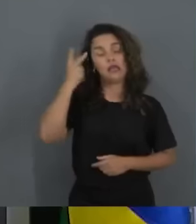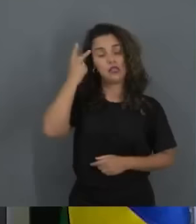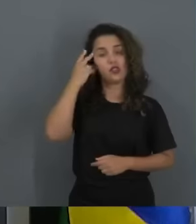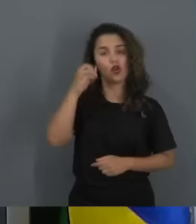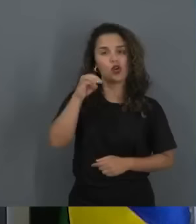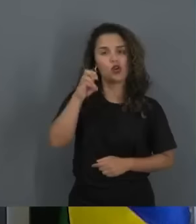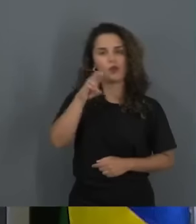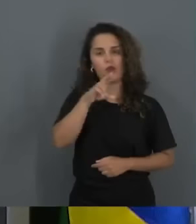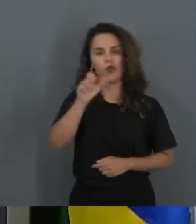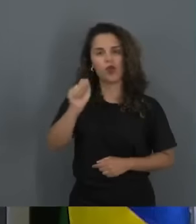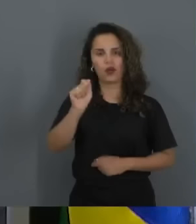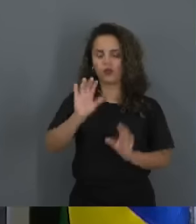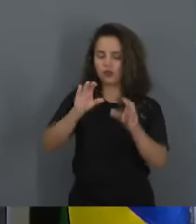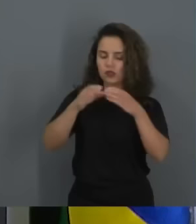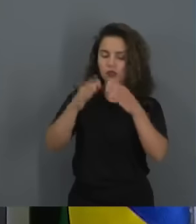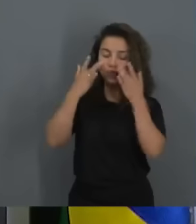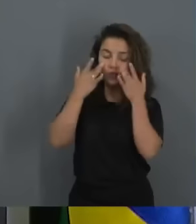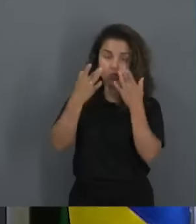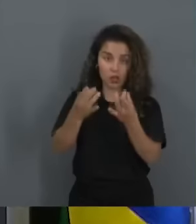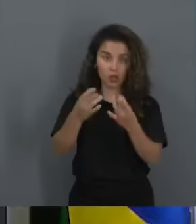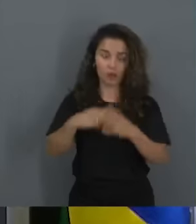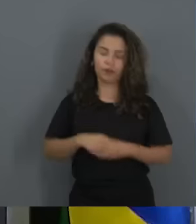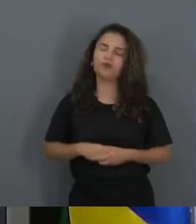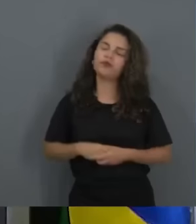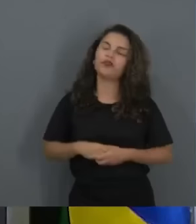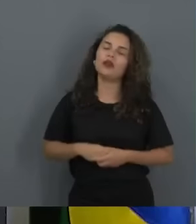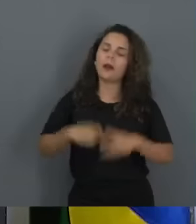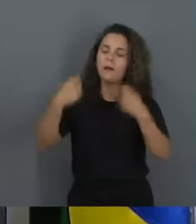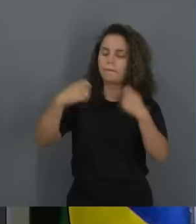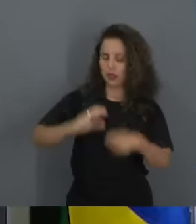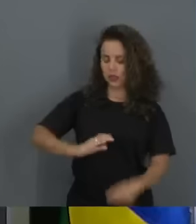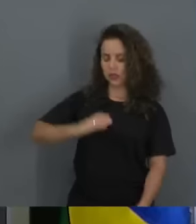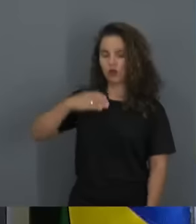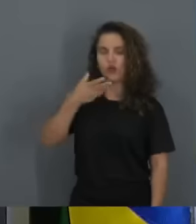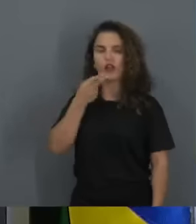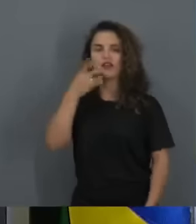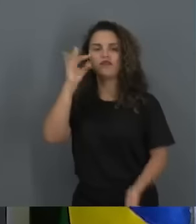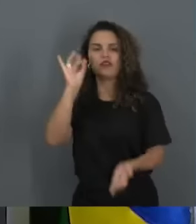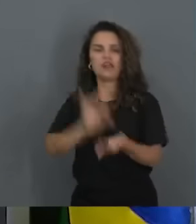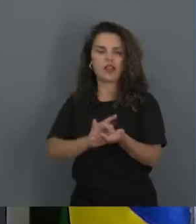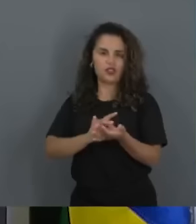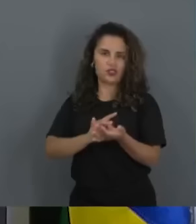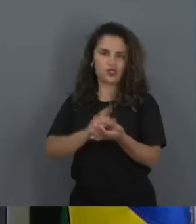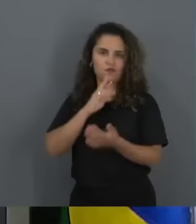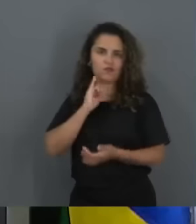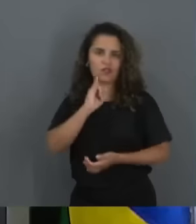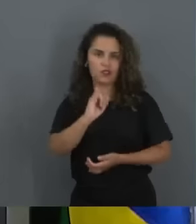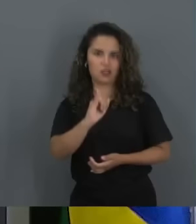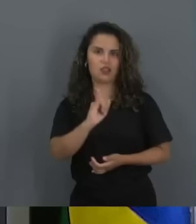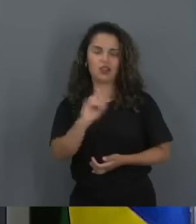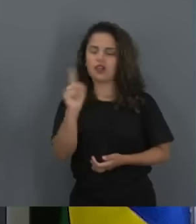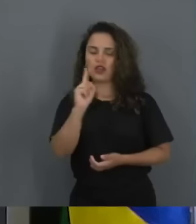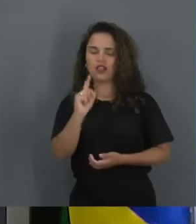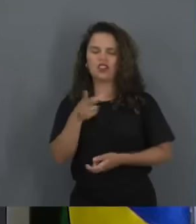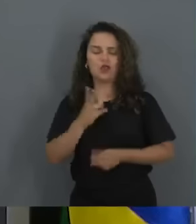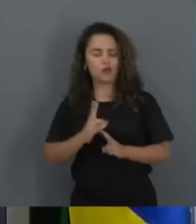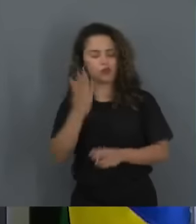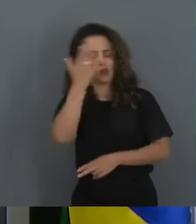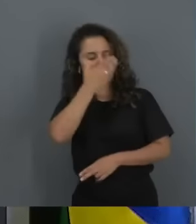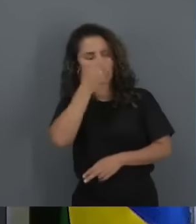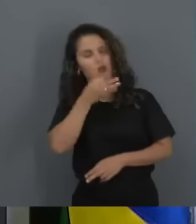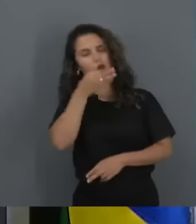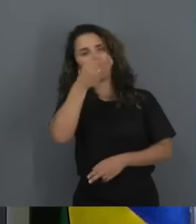A moral central dessa fábula é que é preciso ter coragem para dizer a verdade e não seguir cegamente a opinião